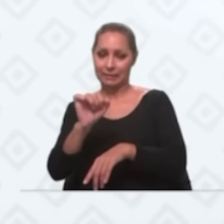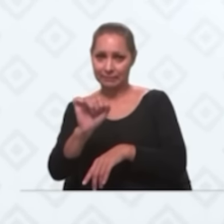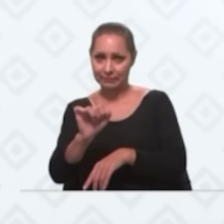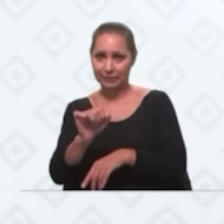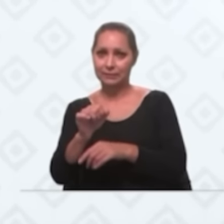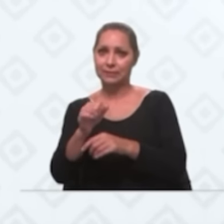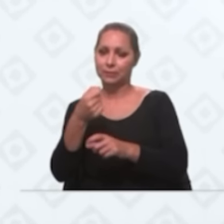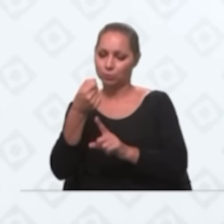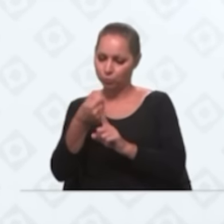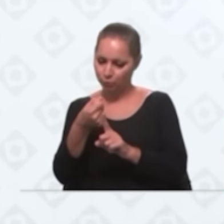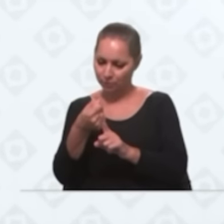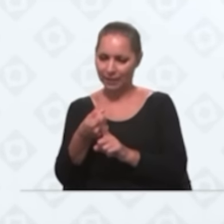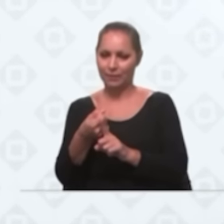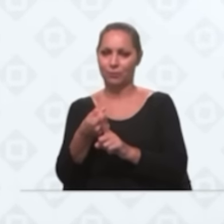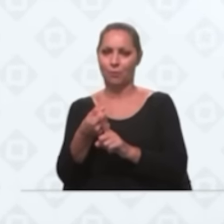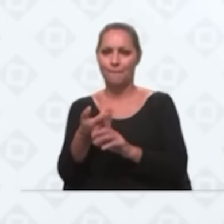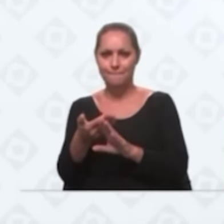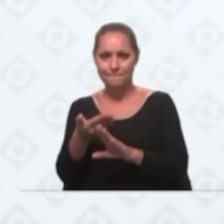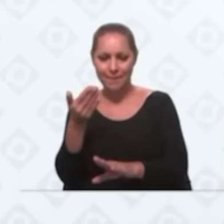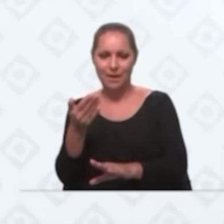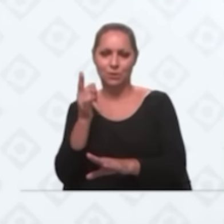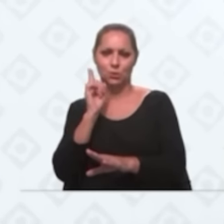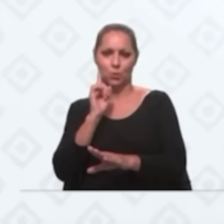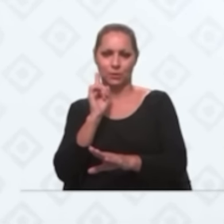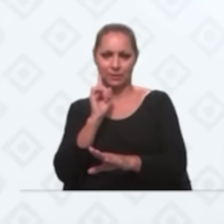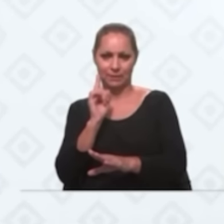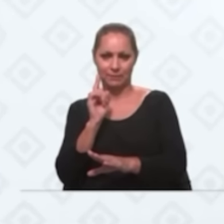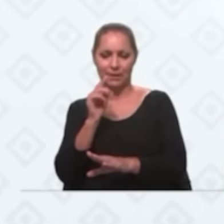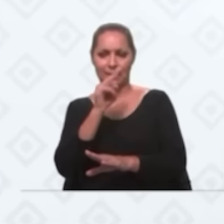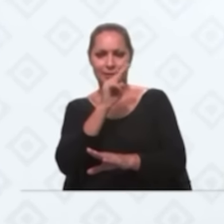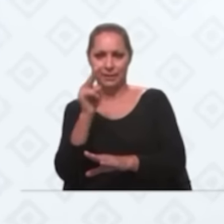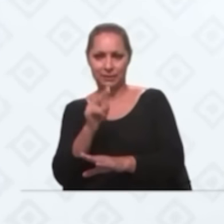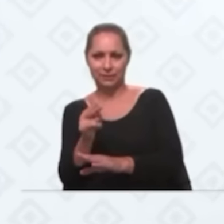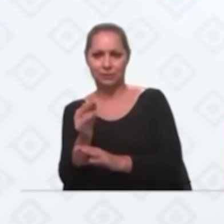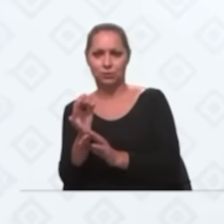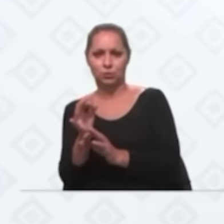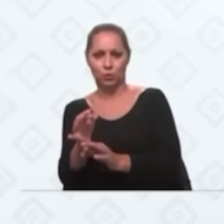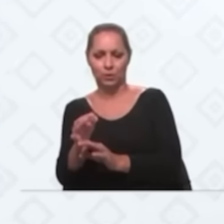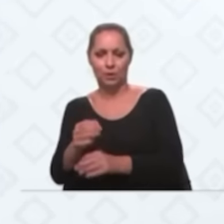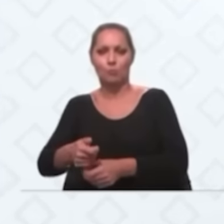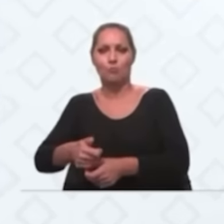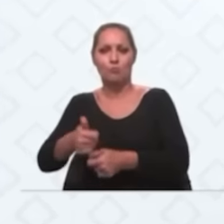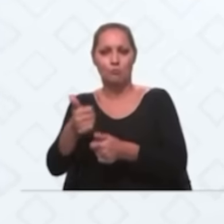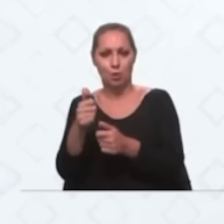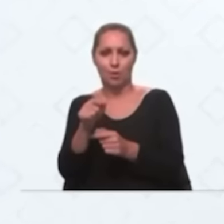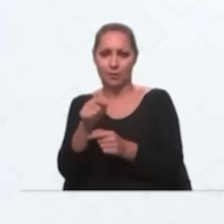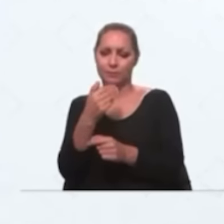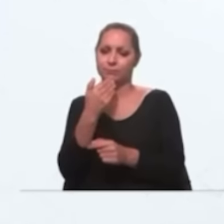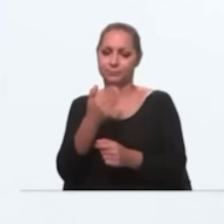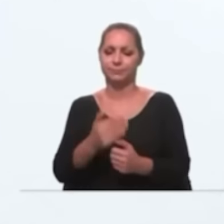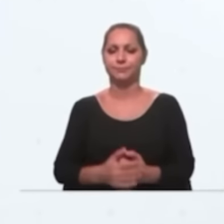coisas tivessem mais... com que os artistas tivessem mais condições em Portugal.